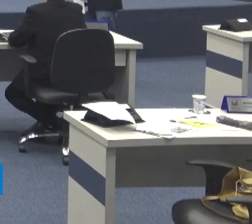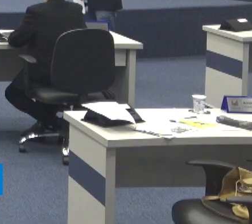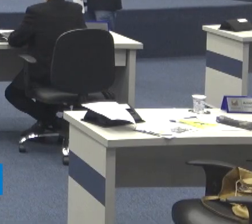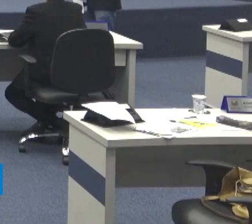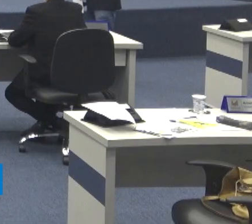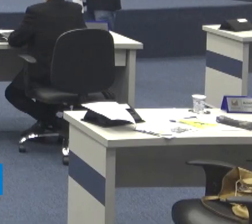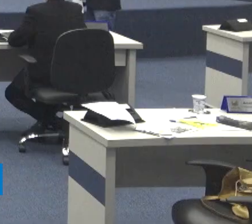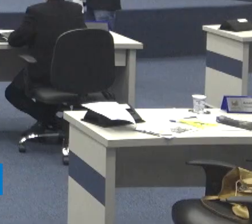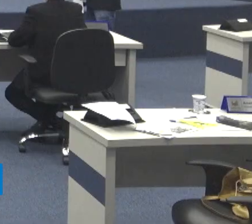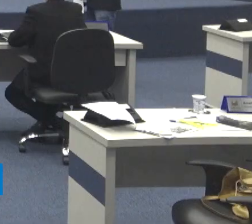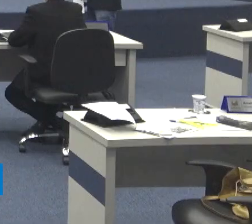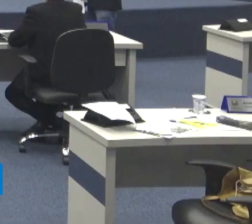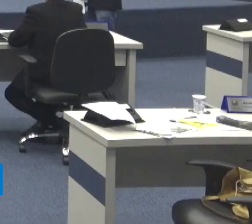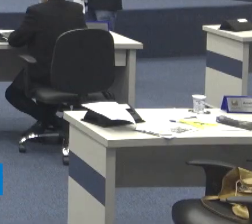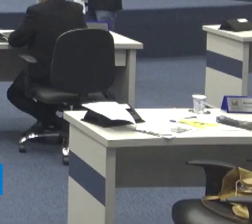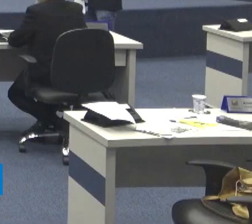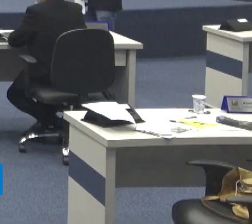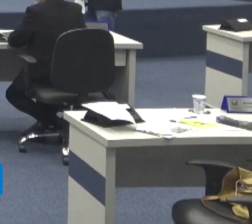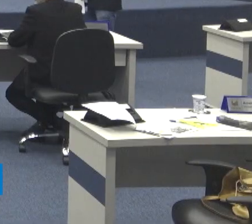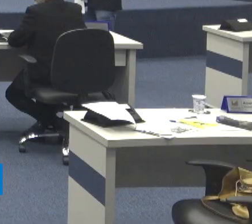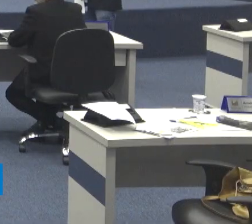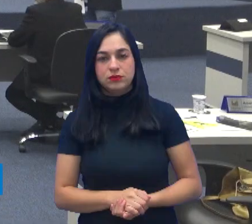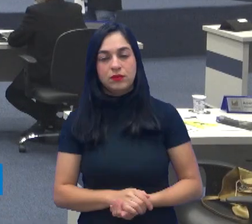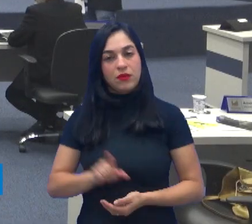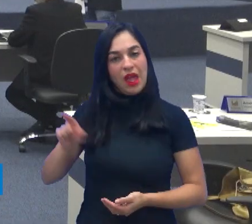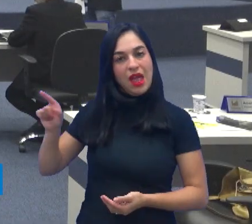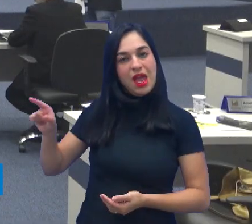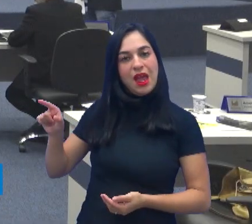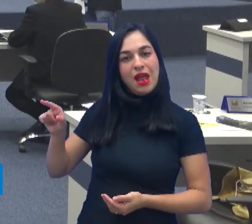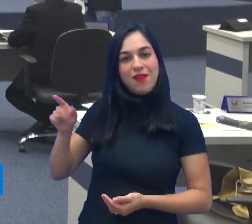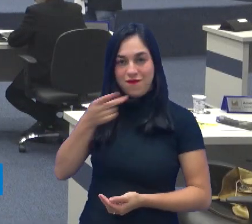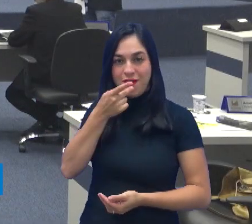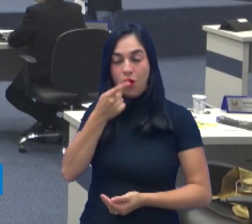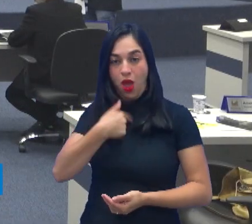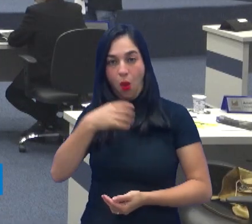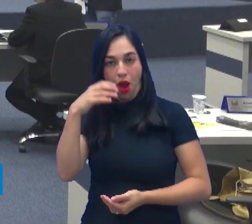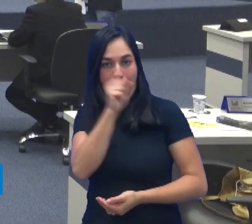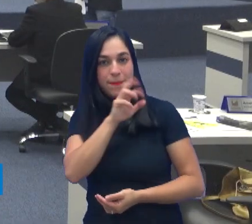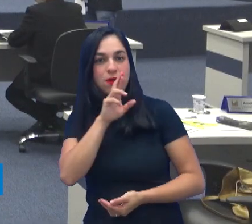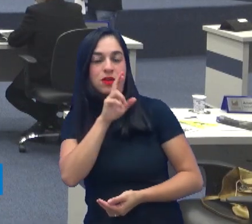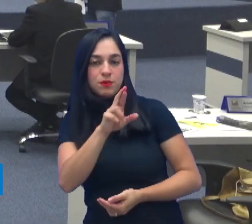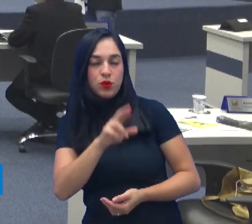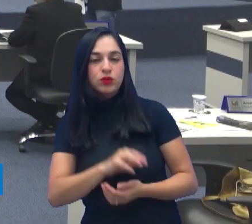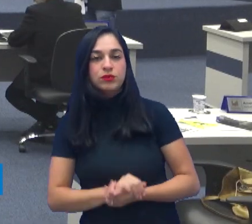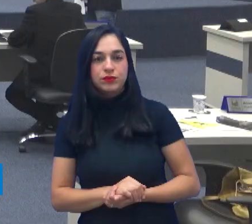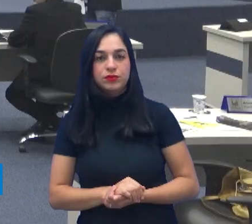Questão de ordem rápida, respondendo o que ele falou. Só uma questão rápida aqui, em 1 minuto.